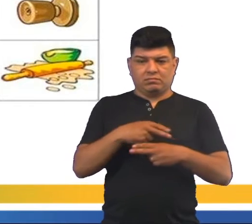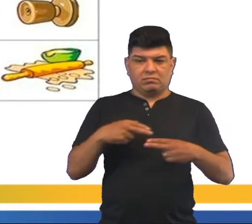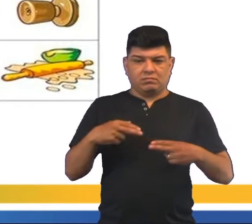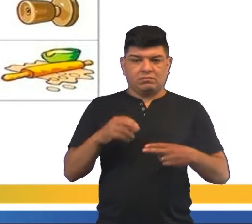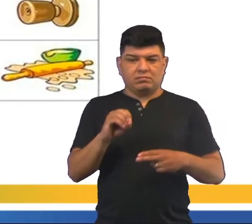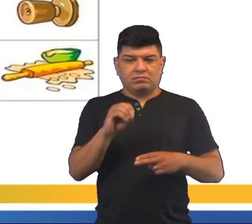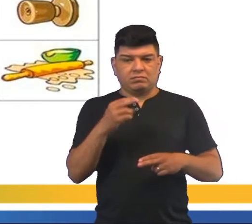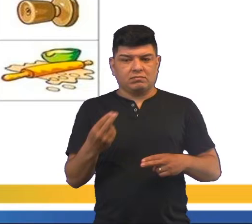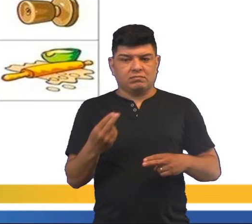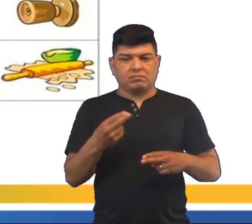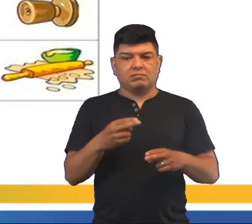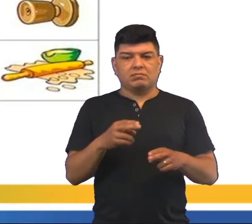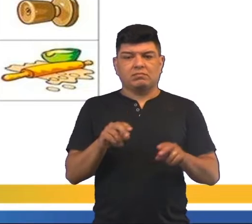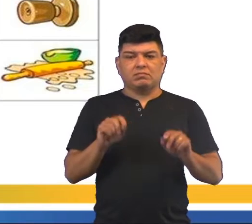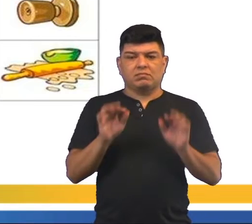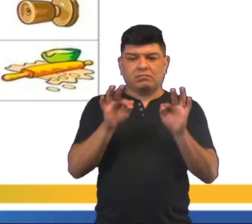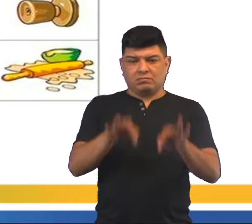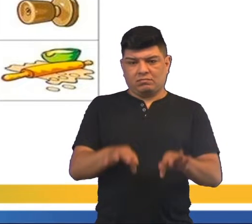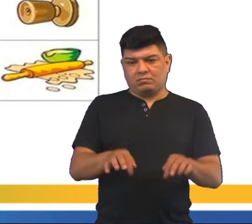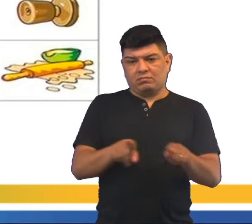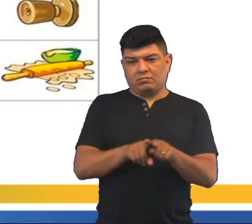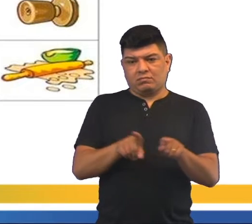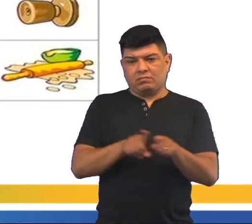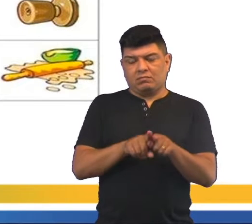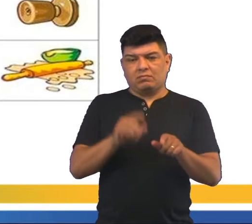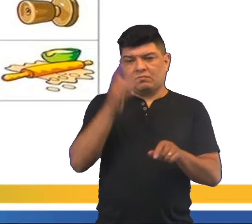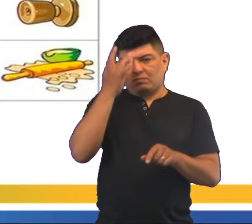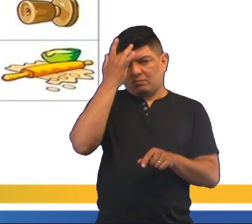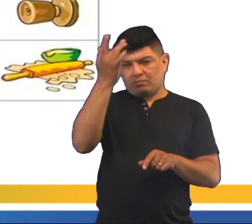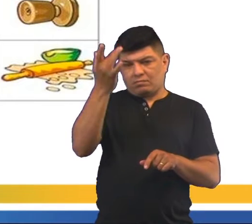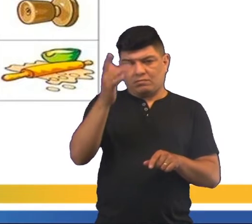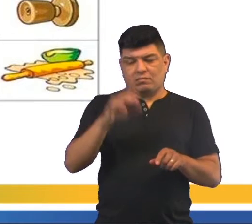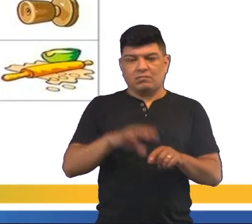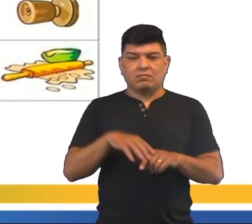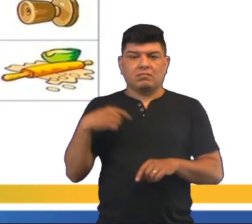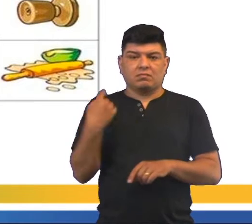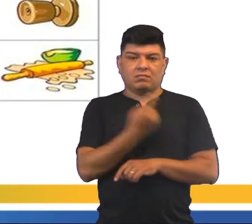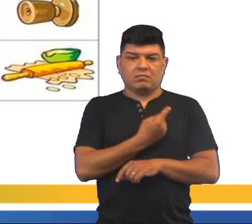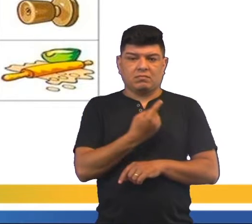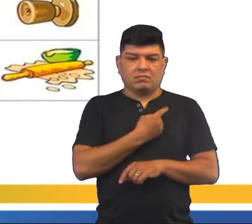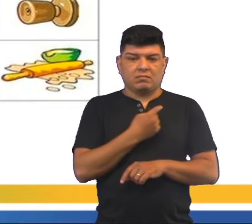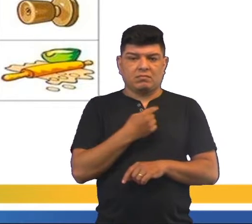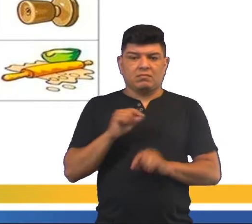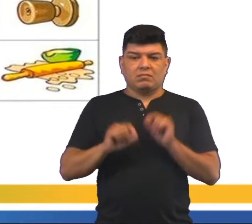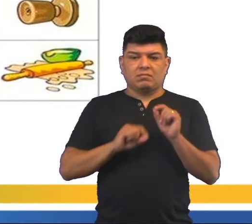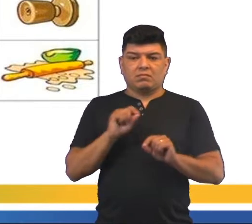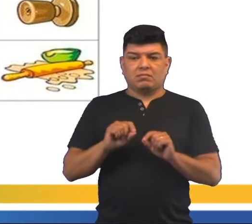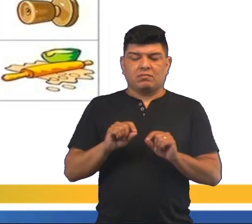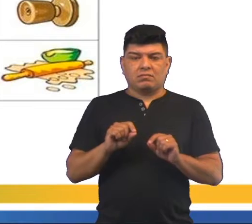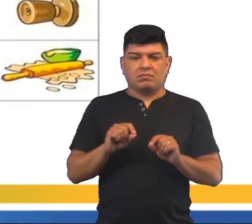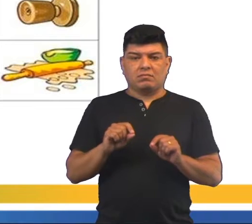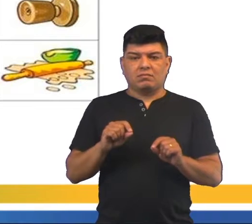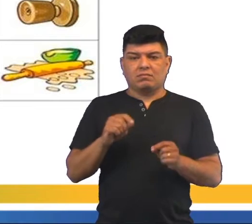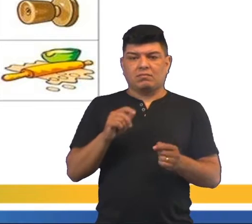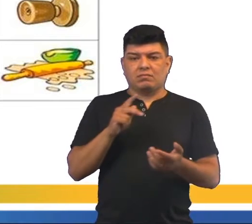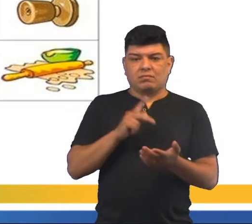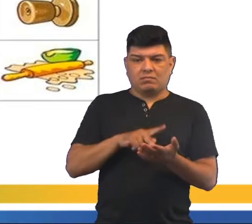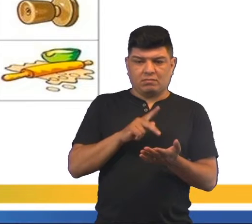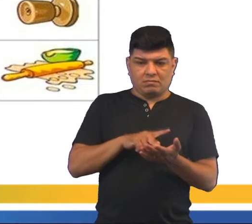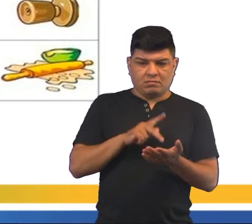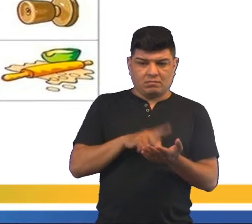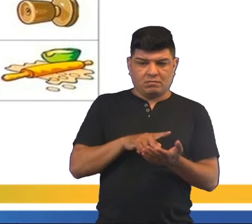objetos ou instrumentos que no fim das contas vão facilitar a nossa execução Ou seja a nossa